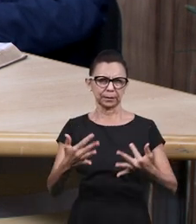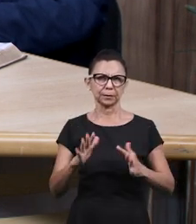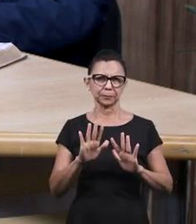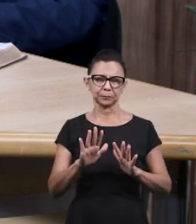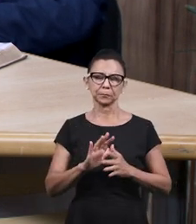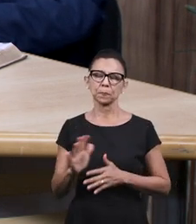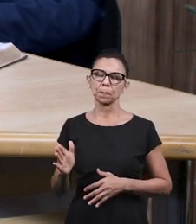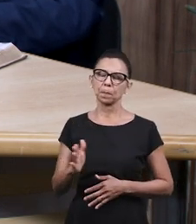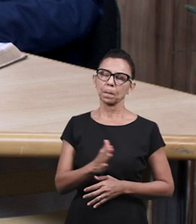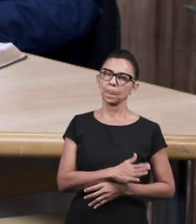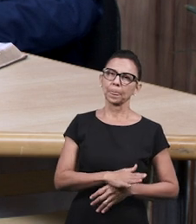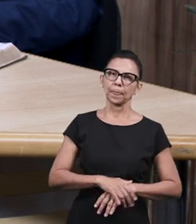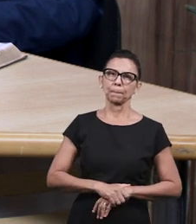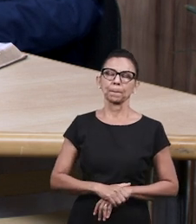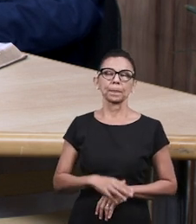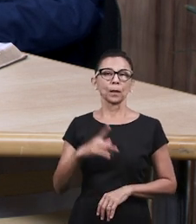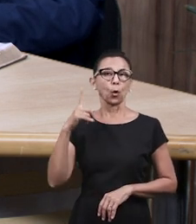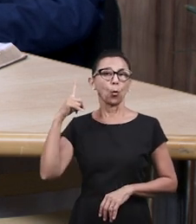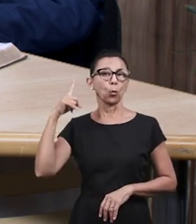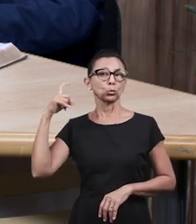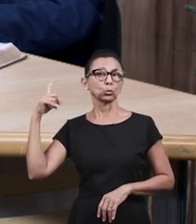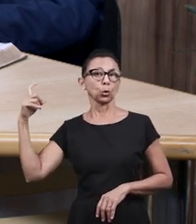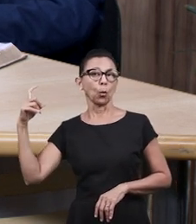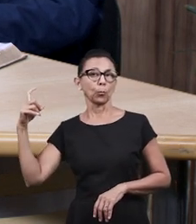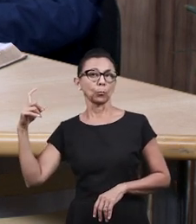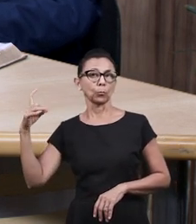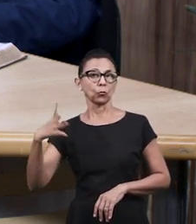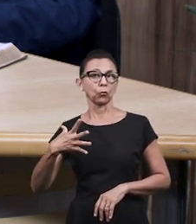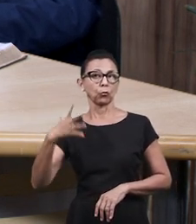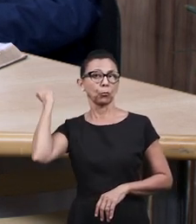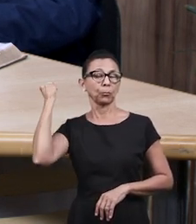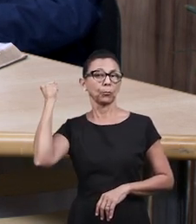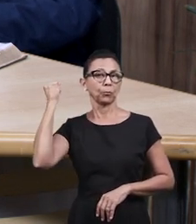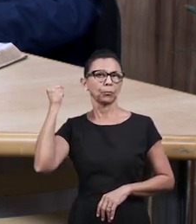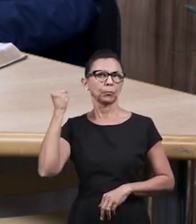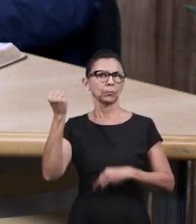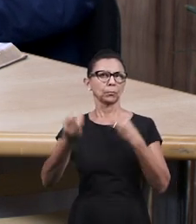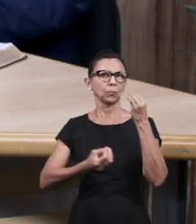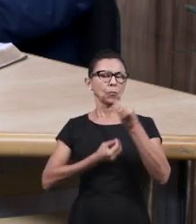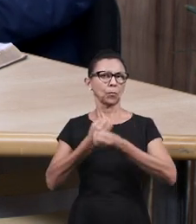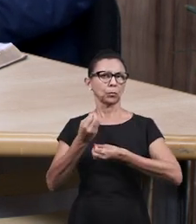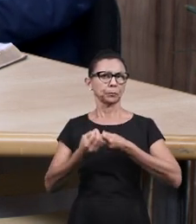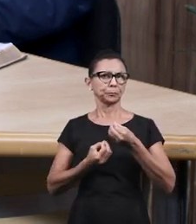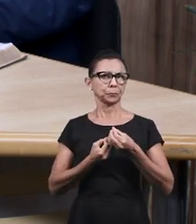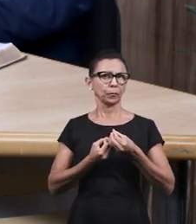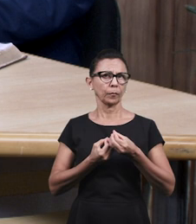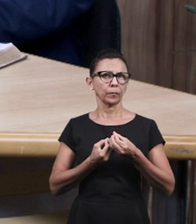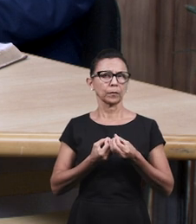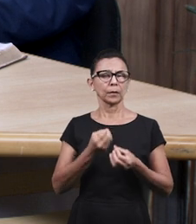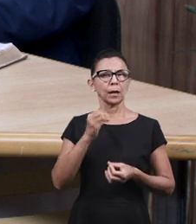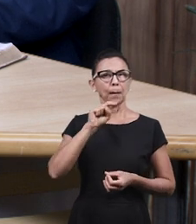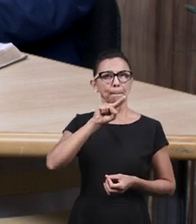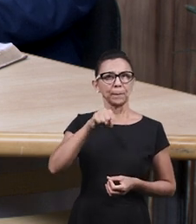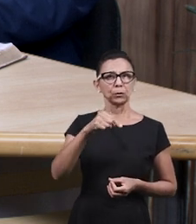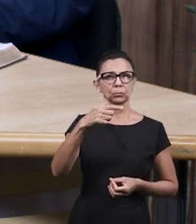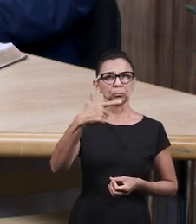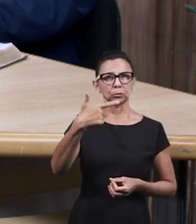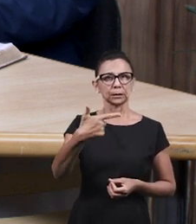isso melhor. Velocidade do som. A velocidade do som